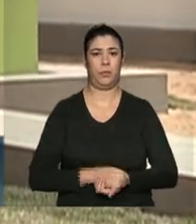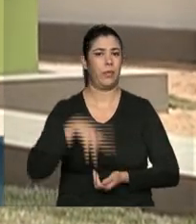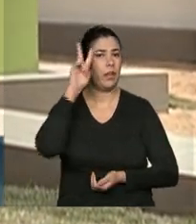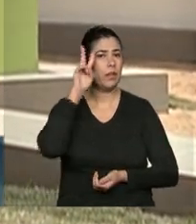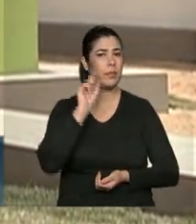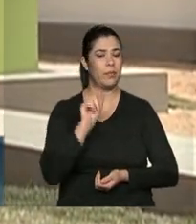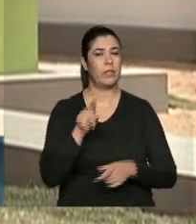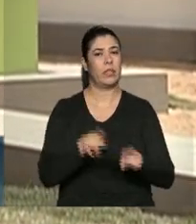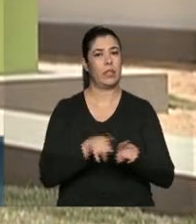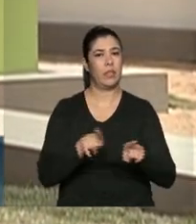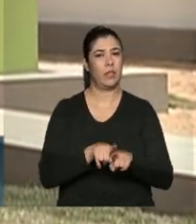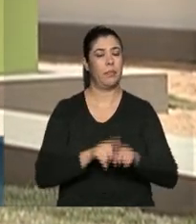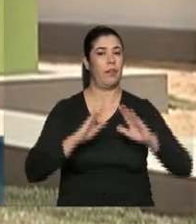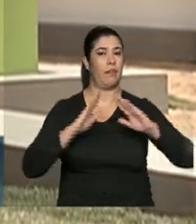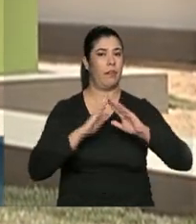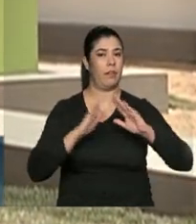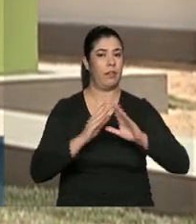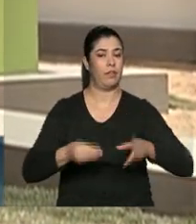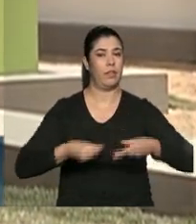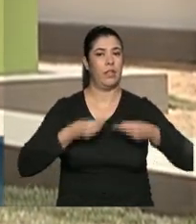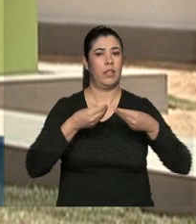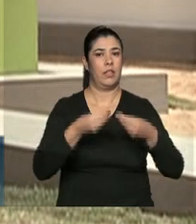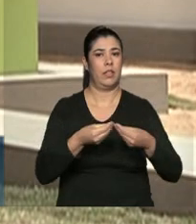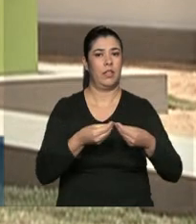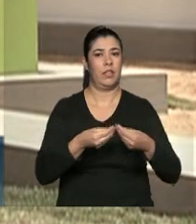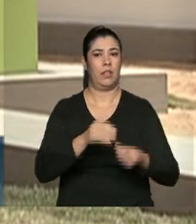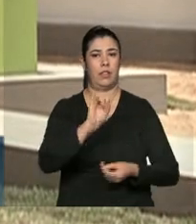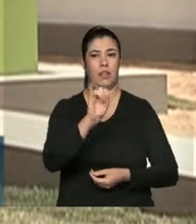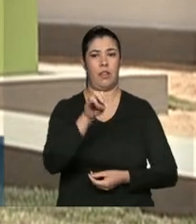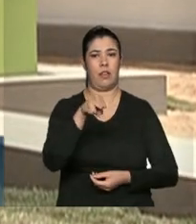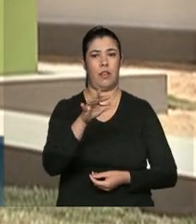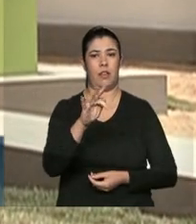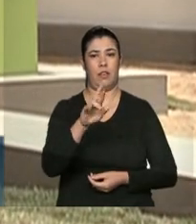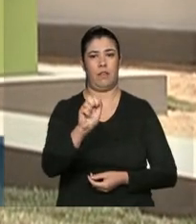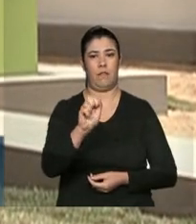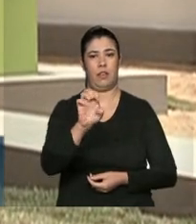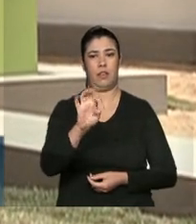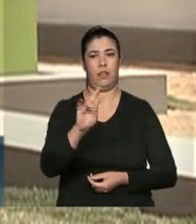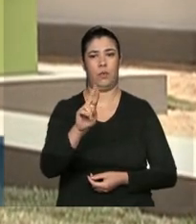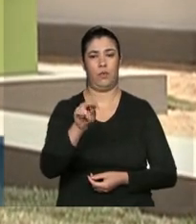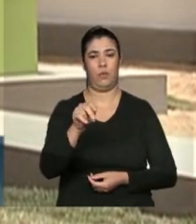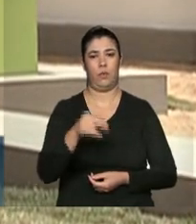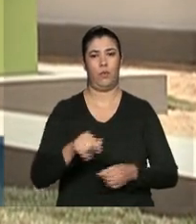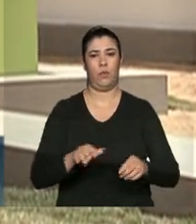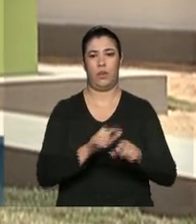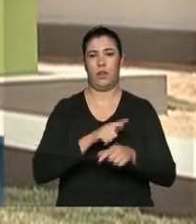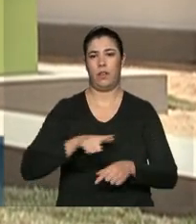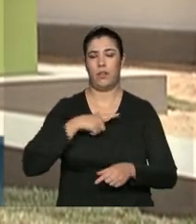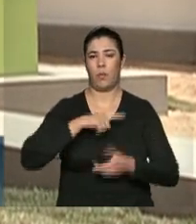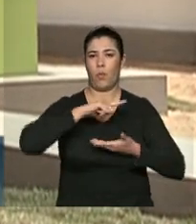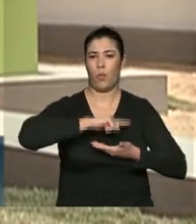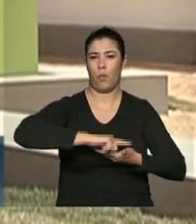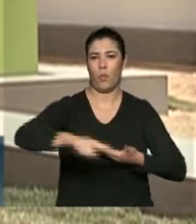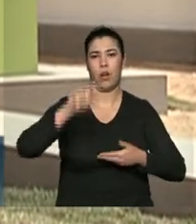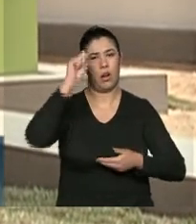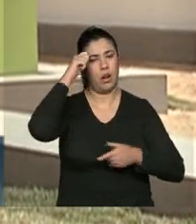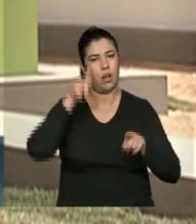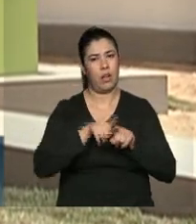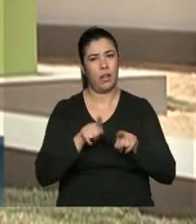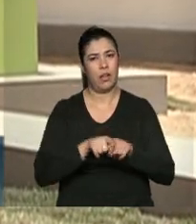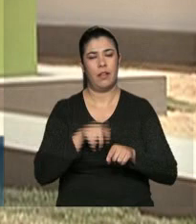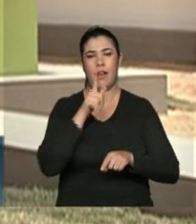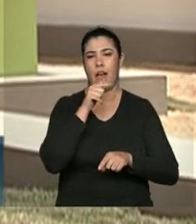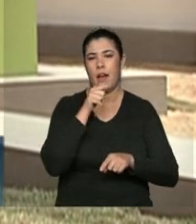Lembrando que os residenciais são entregues com infraestrutura completa, com pavimentação, redes de água, esgotamento